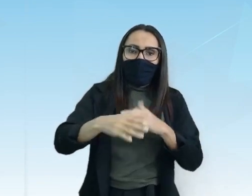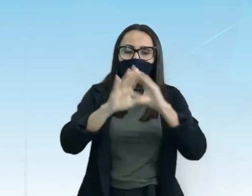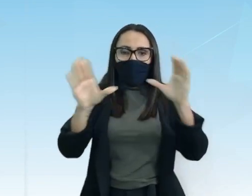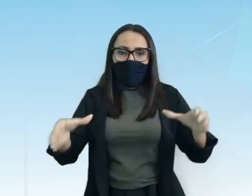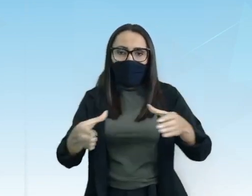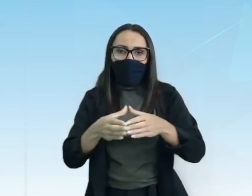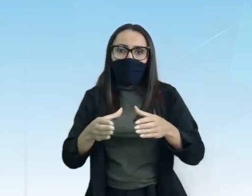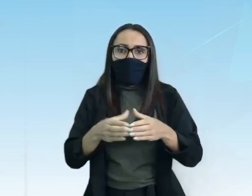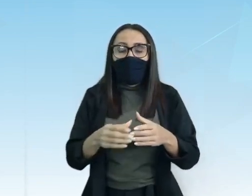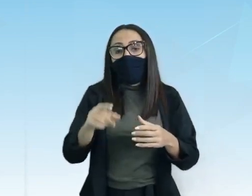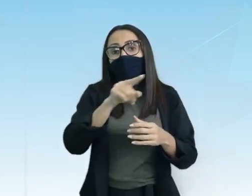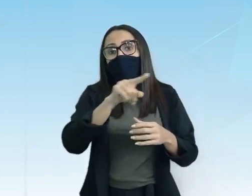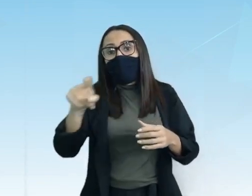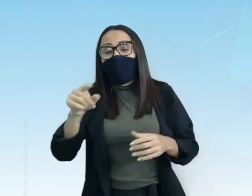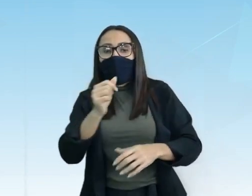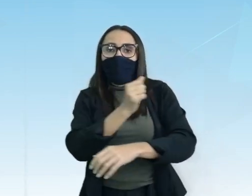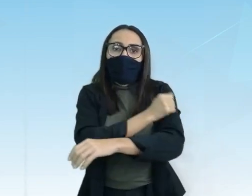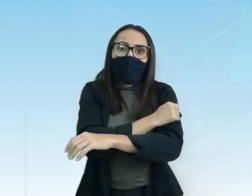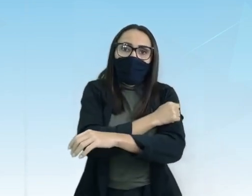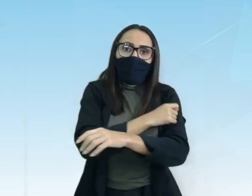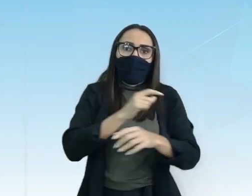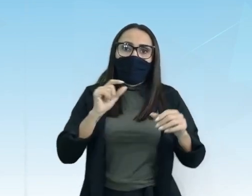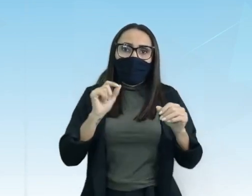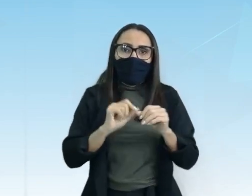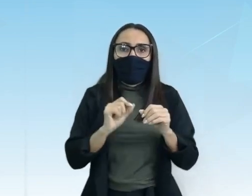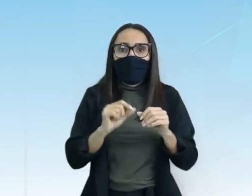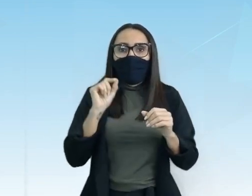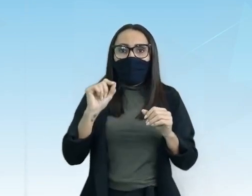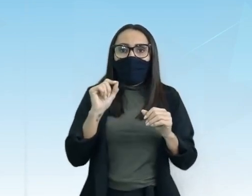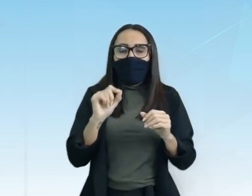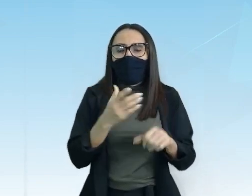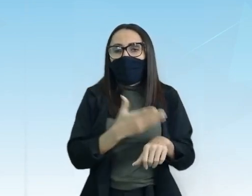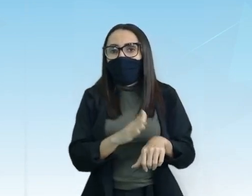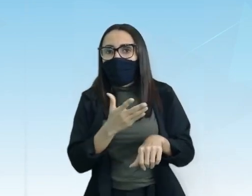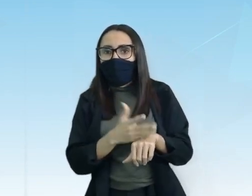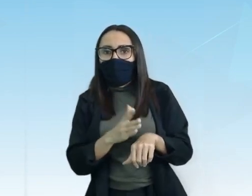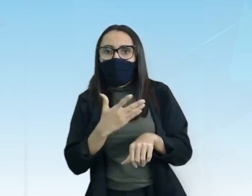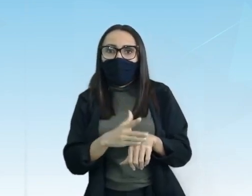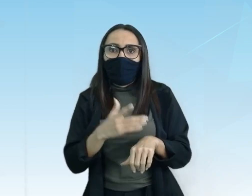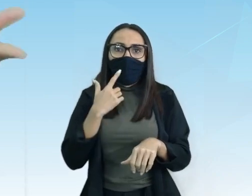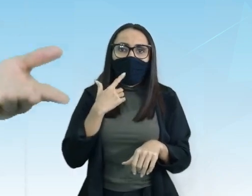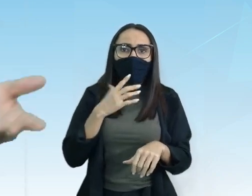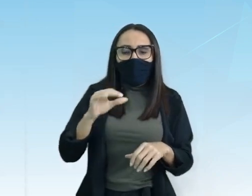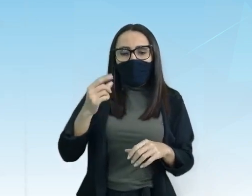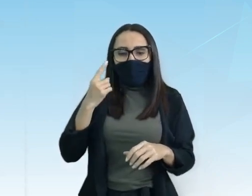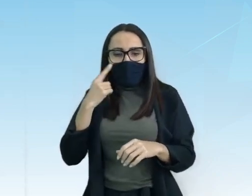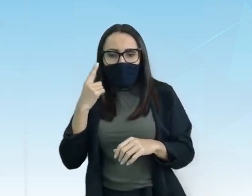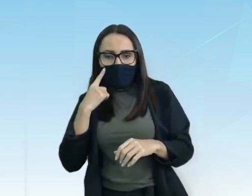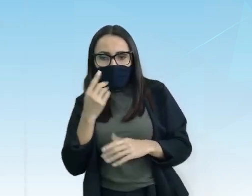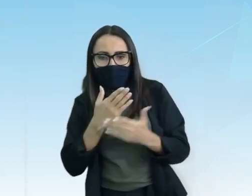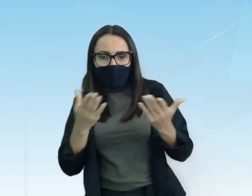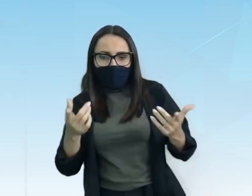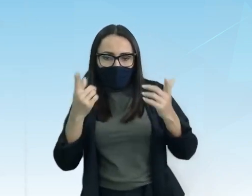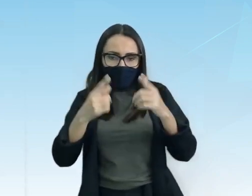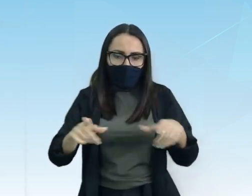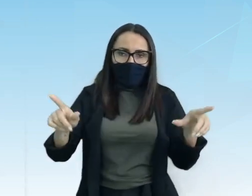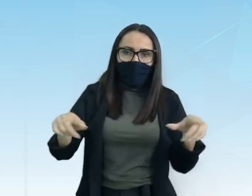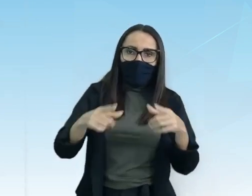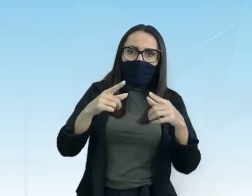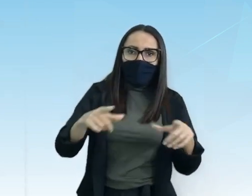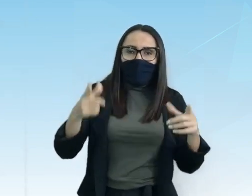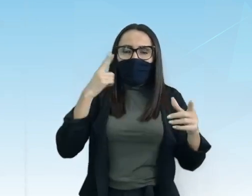grupo. Que tal você, estudante, fazer o seguinte exercício? Pegar, observar uma música